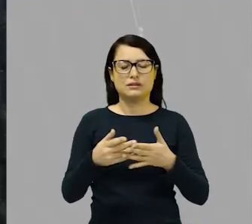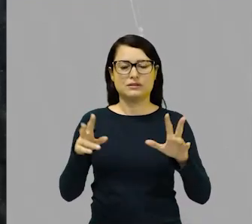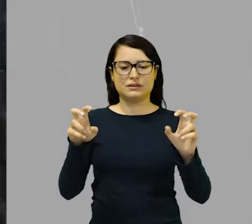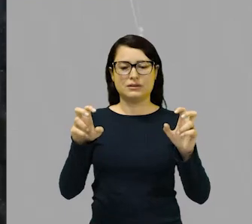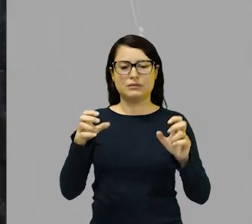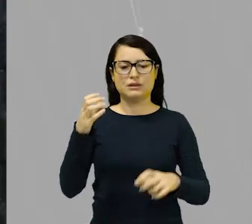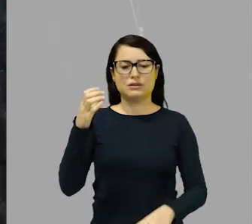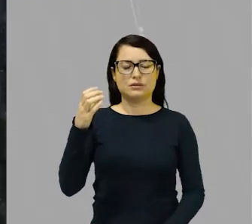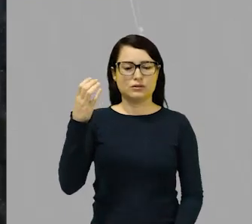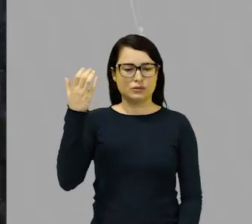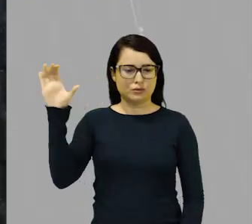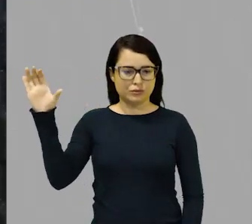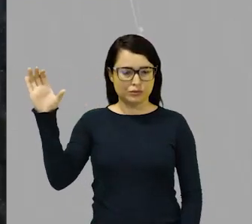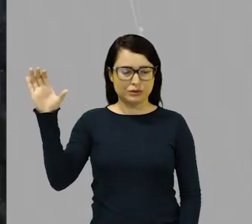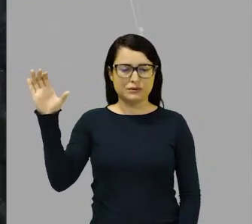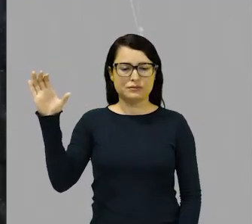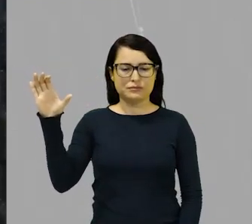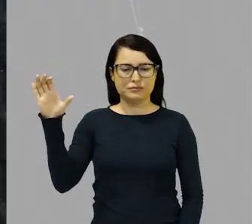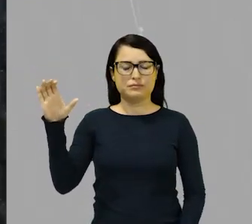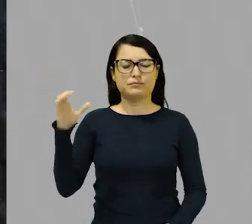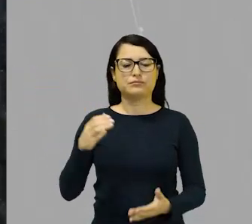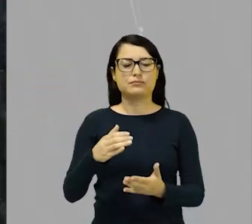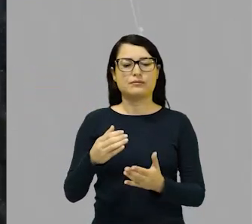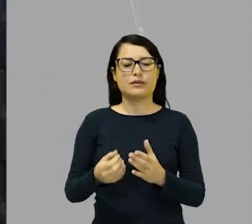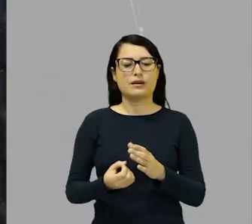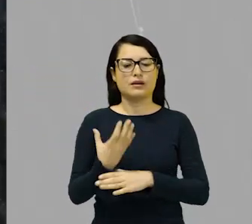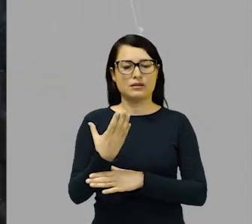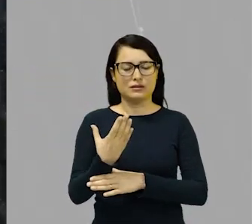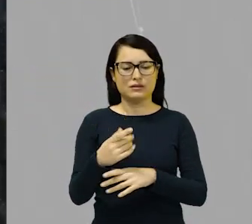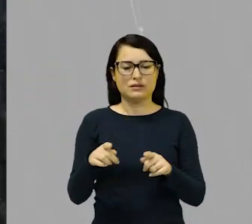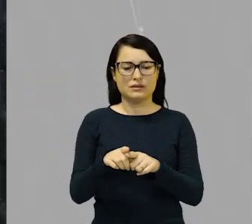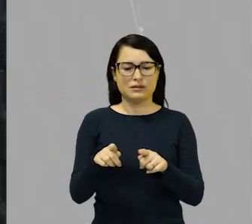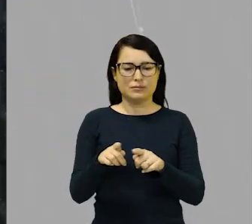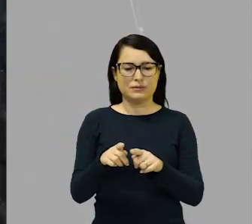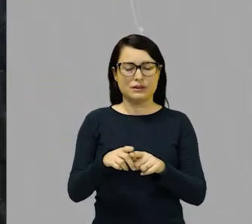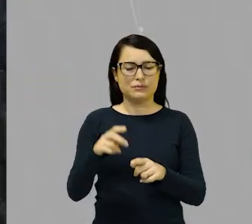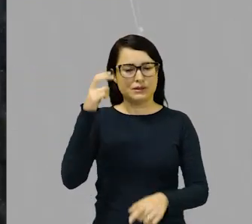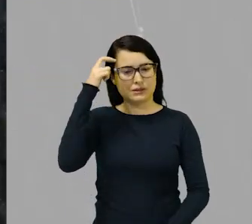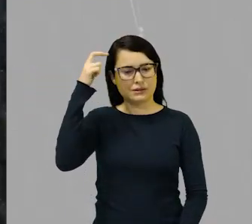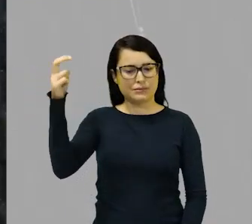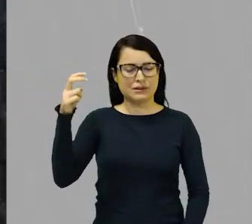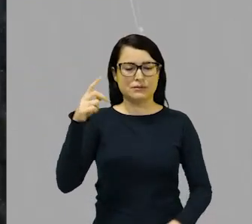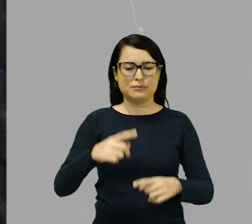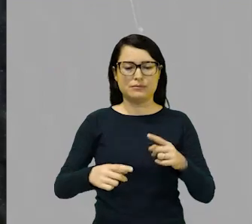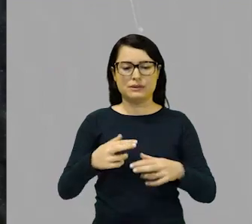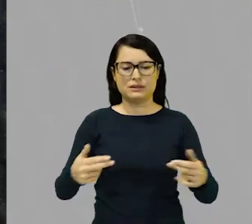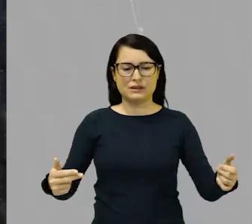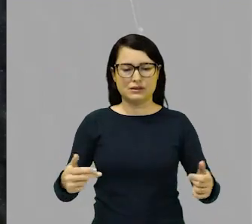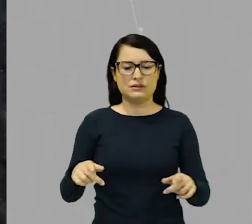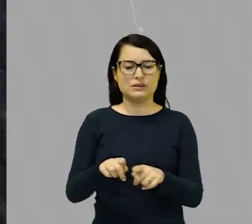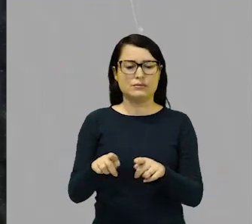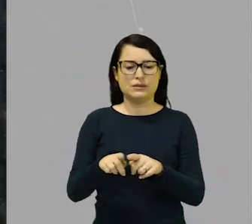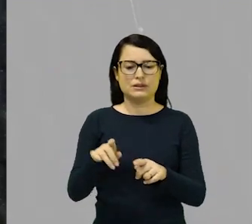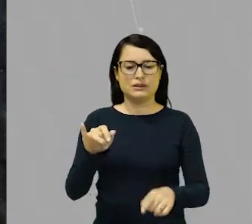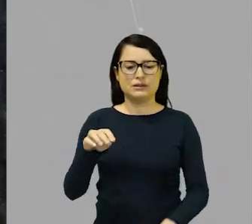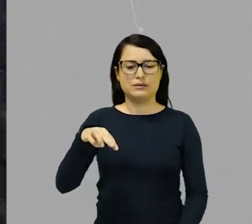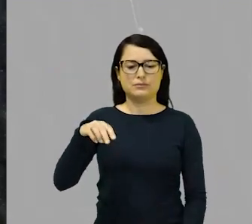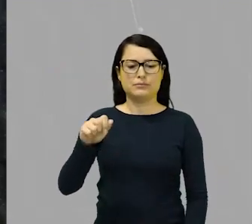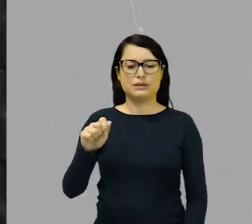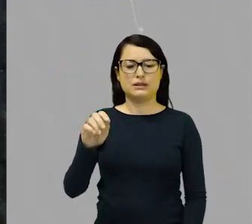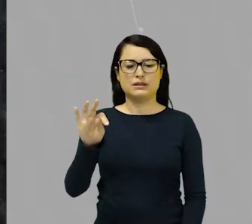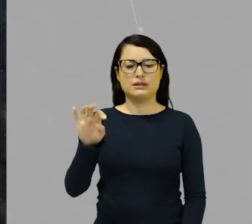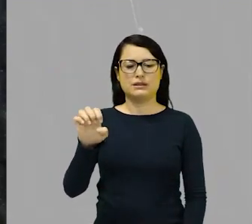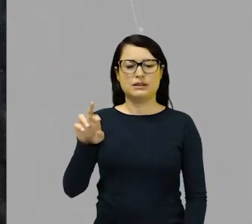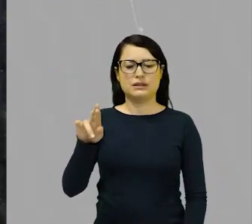A gente vai falar sobre origem, também sobre a ideia de patrimônio material e imaterial. Então, me segue aqui, ó, preste